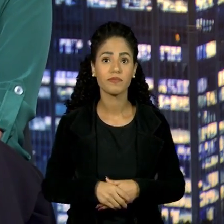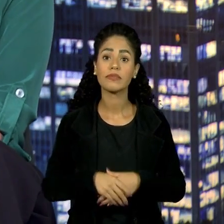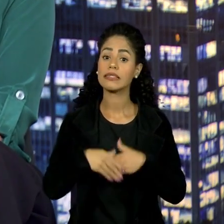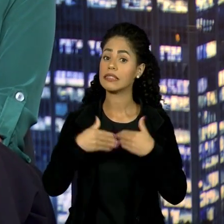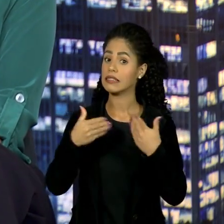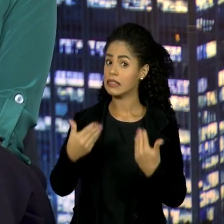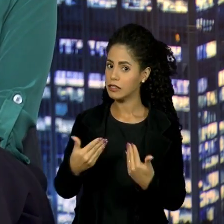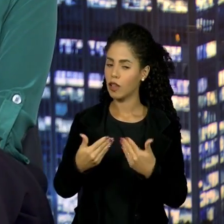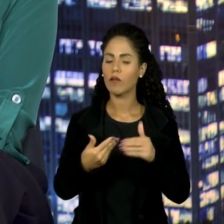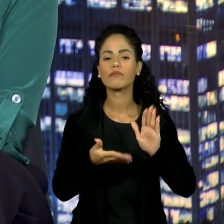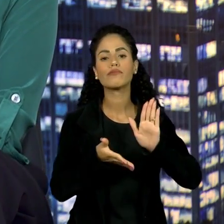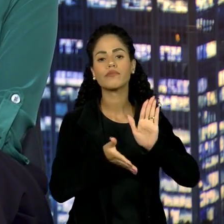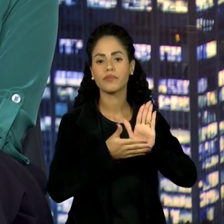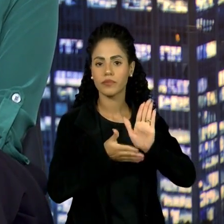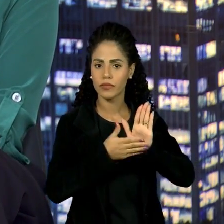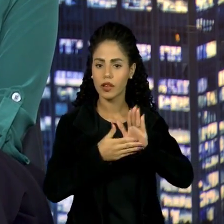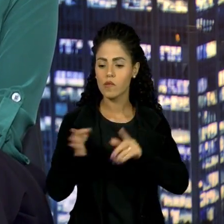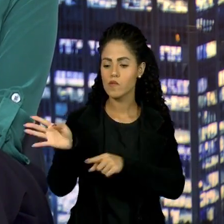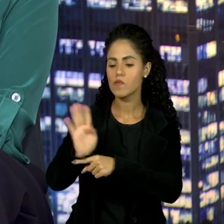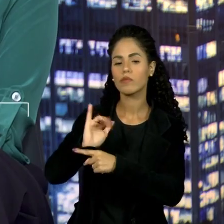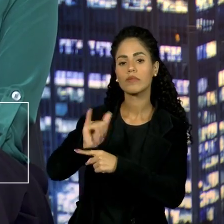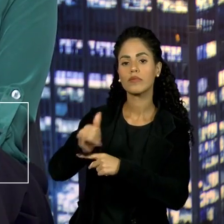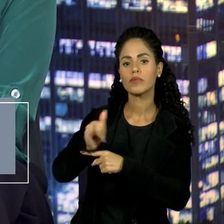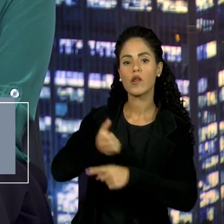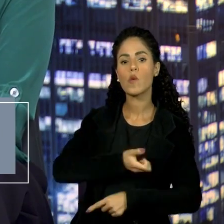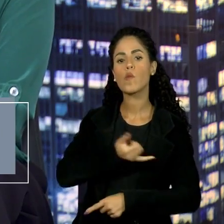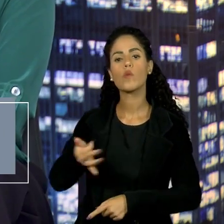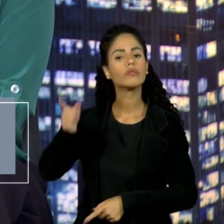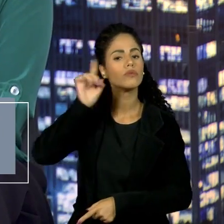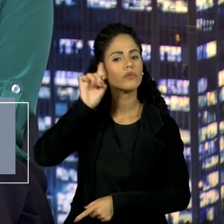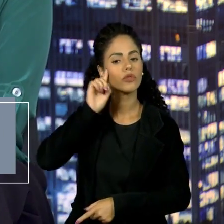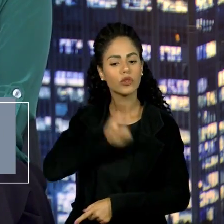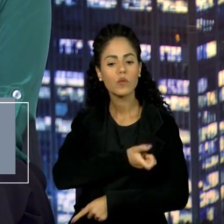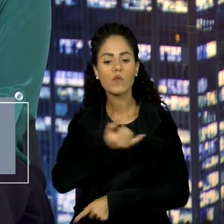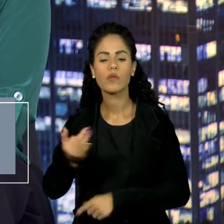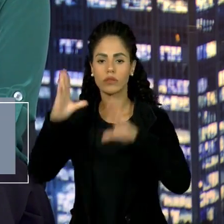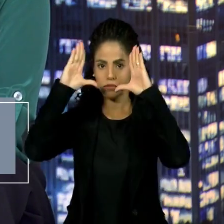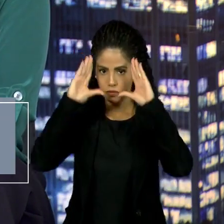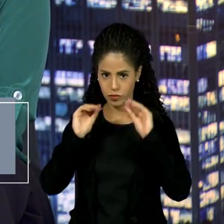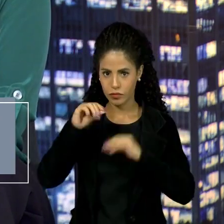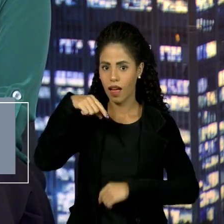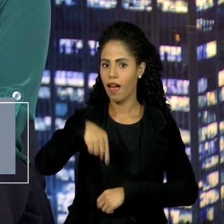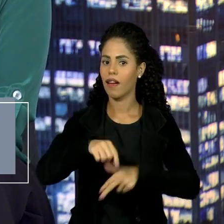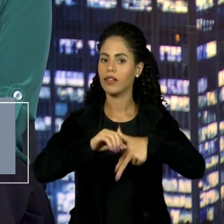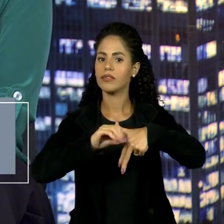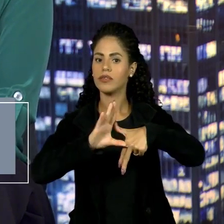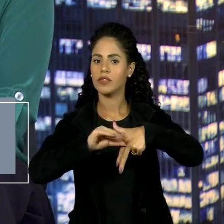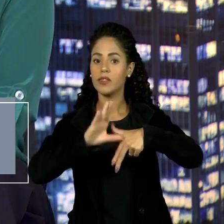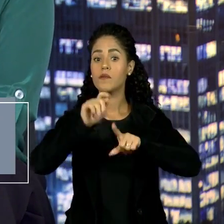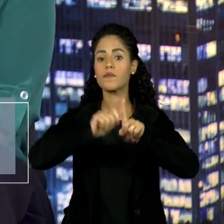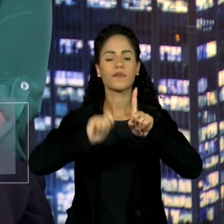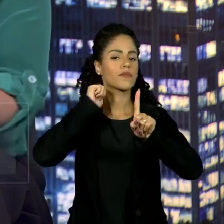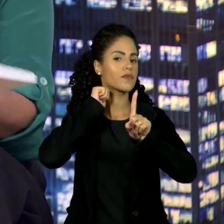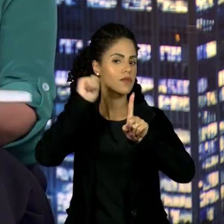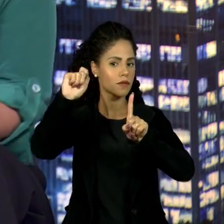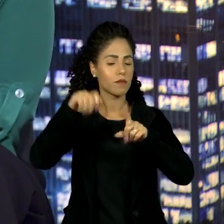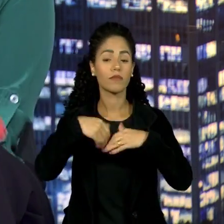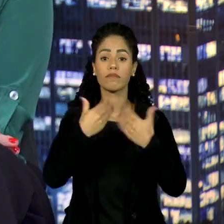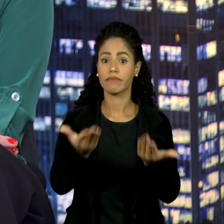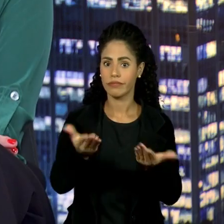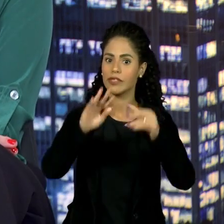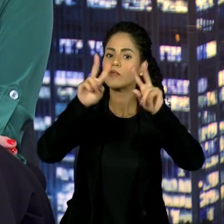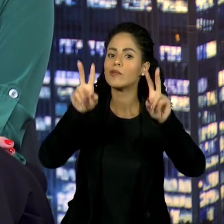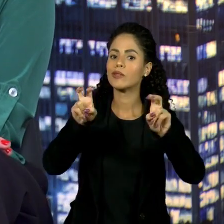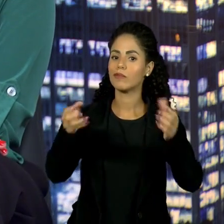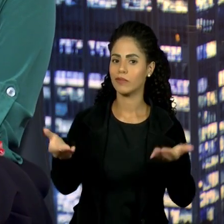outra protagonista do documentário Quantos Dias, Quantas Noites, que vai ser exibido na TV Cultura agora no mês de abril, né, que levou ao tema